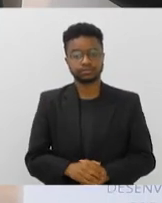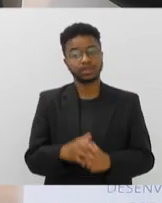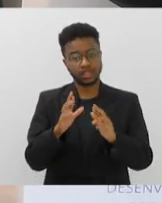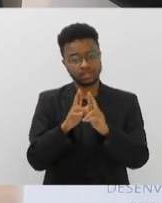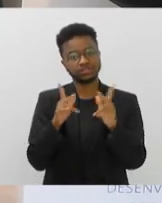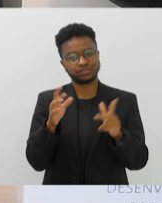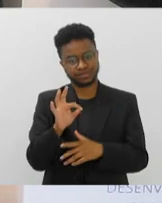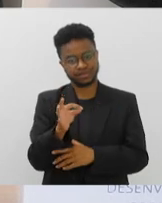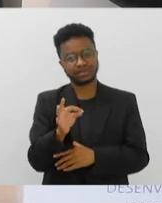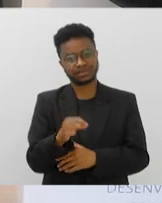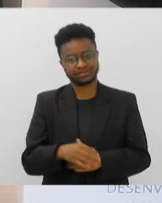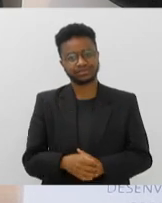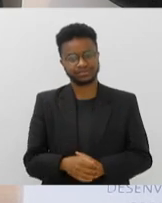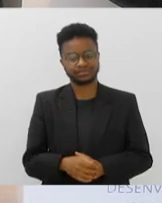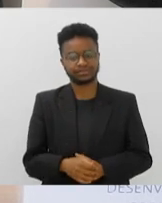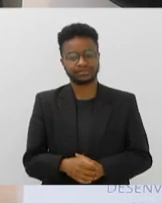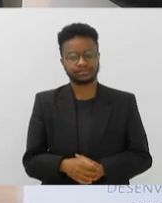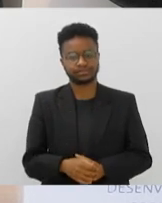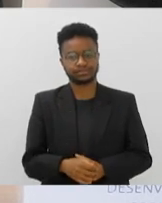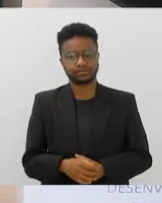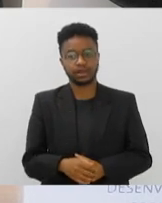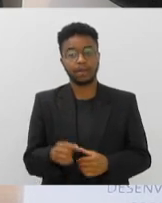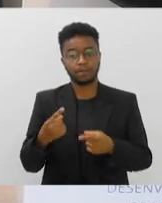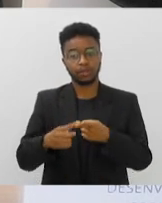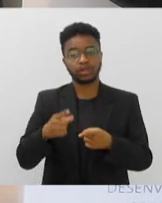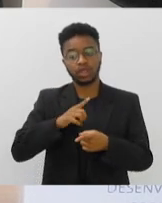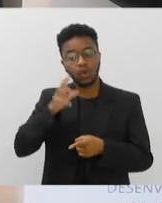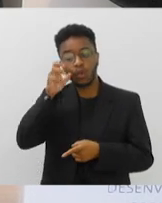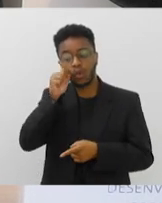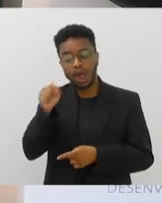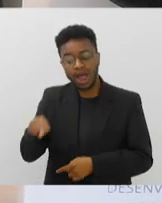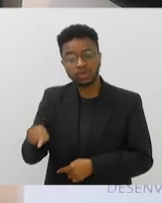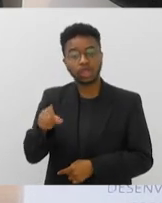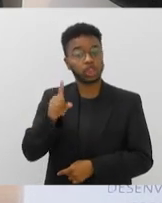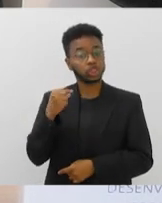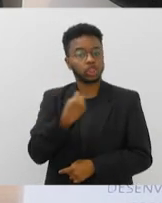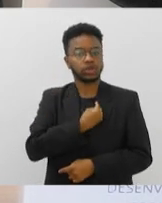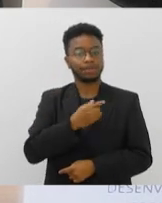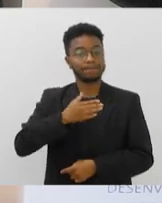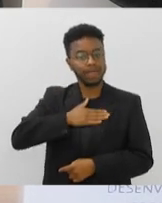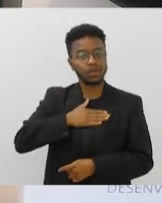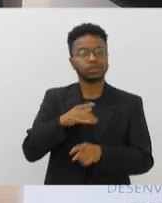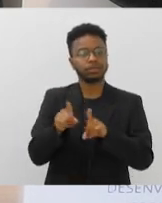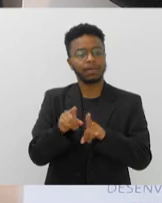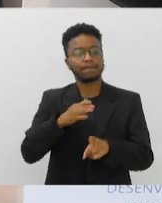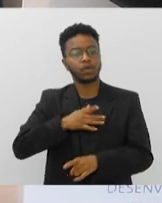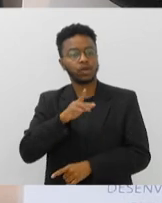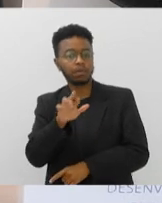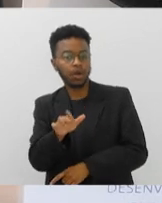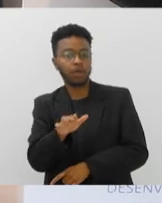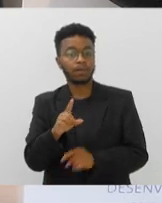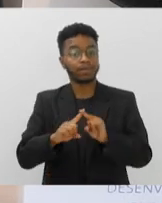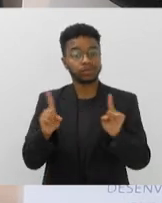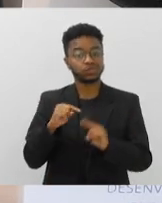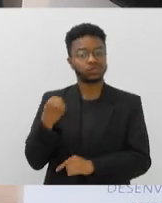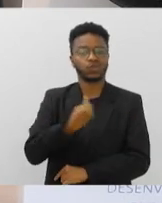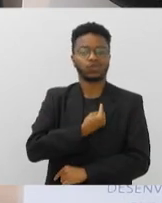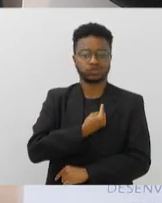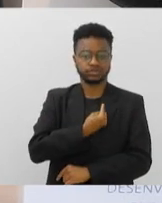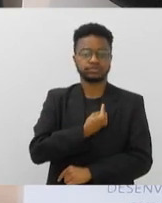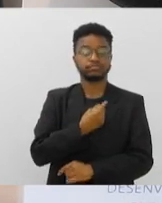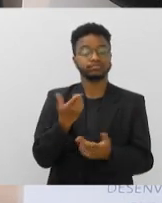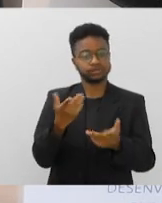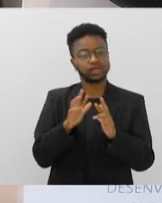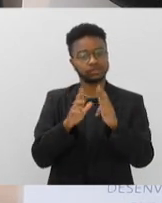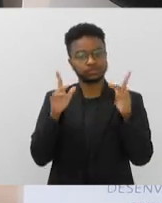diferente gente é é uma um quarto para chamar de nosso meu do meu irmão da minha irmã Hã mas é nosso é